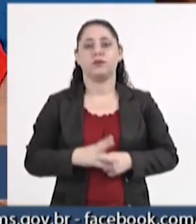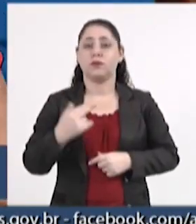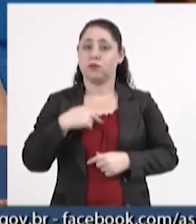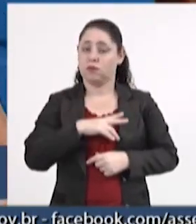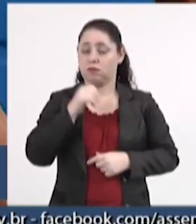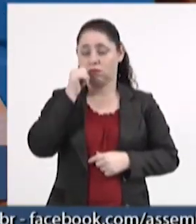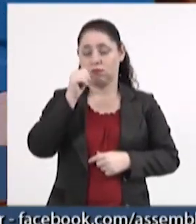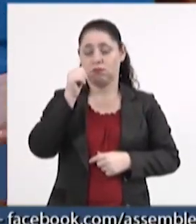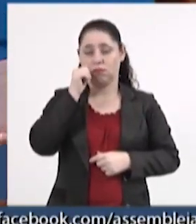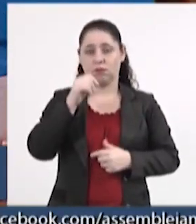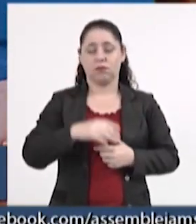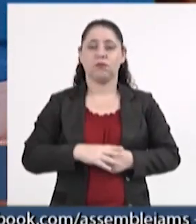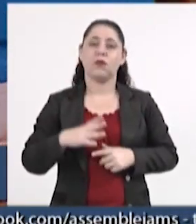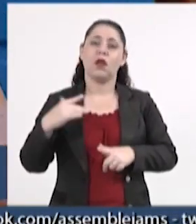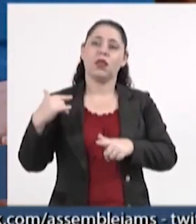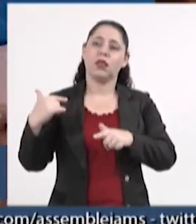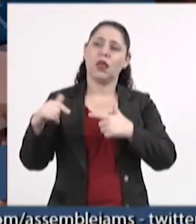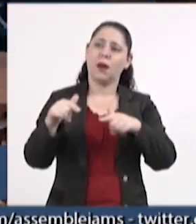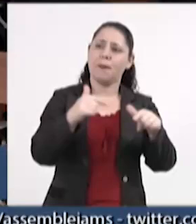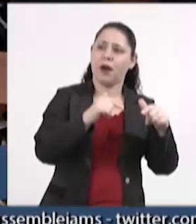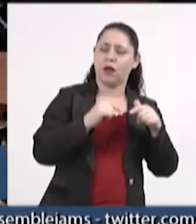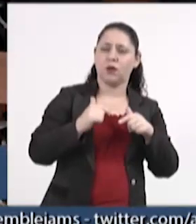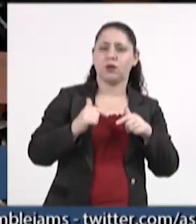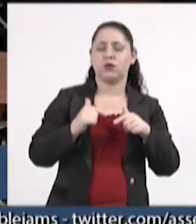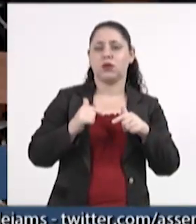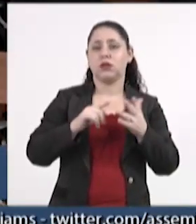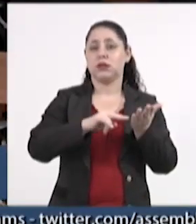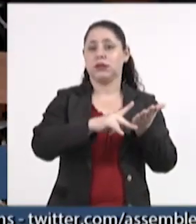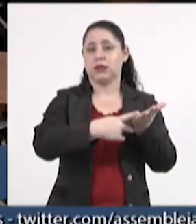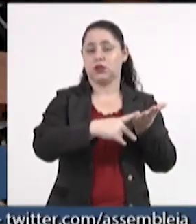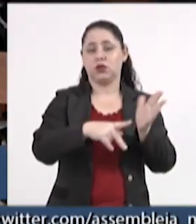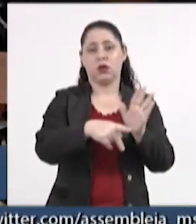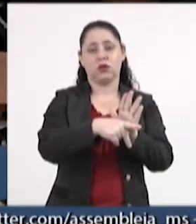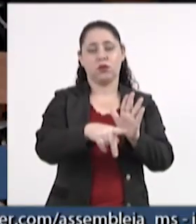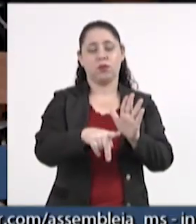nós, mulheres, trabalhadoras e sindicalistas,